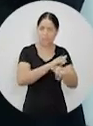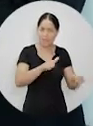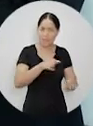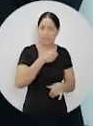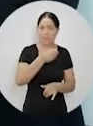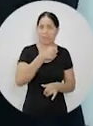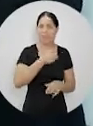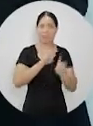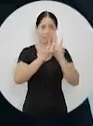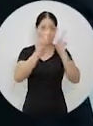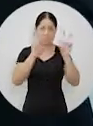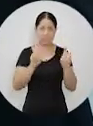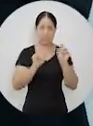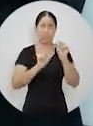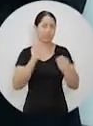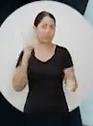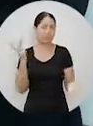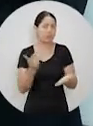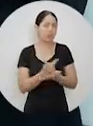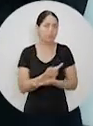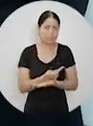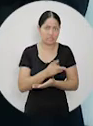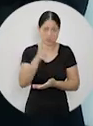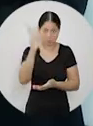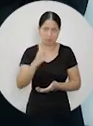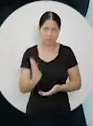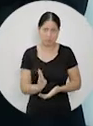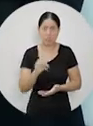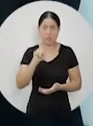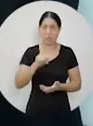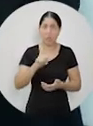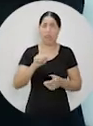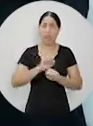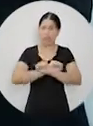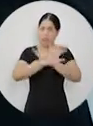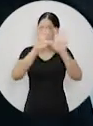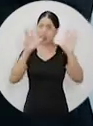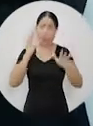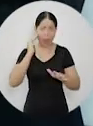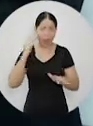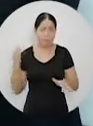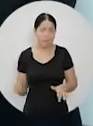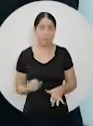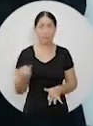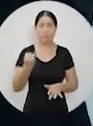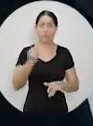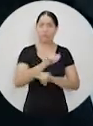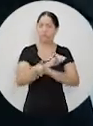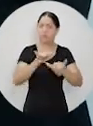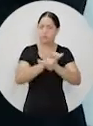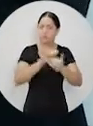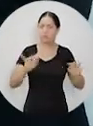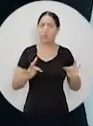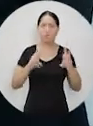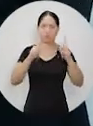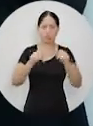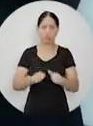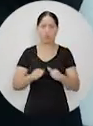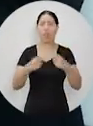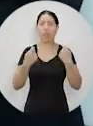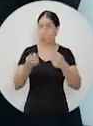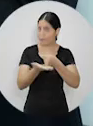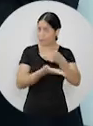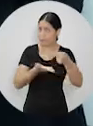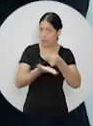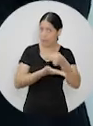imprensa a respeito do que vem acontecendo é muito importante, ou seja, a transparência, a publicidade das coisas que